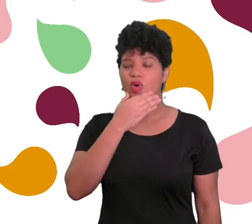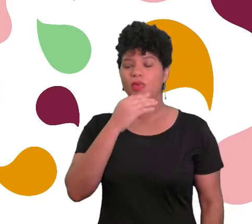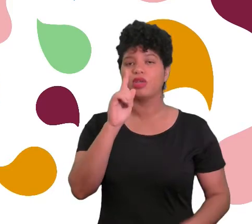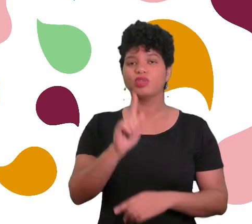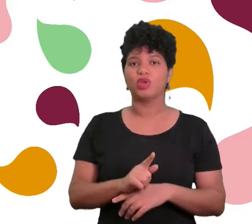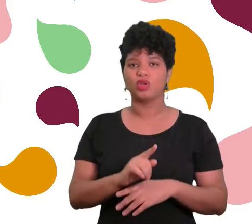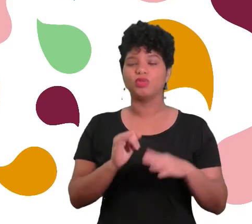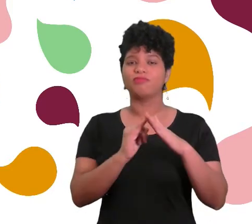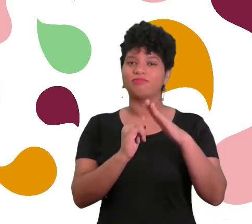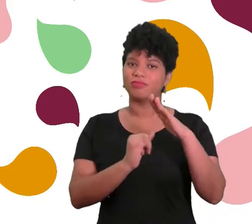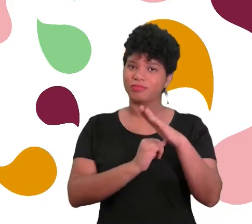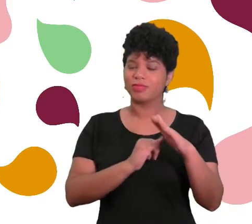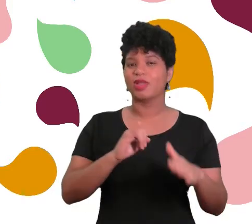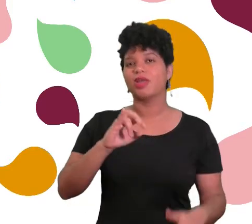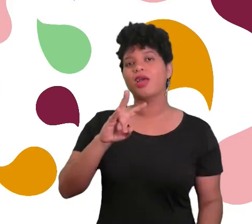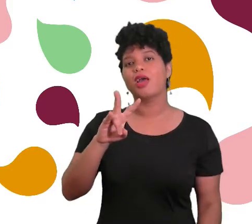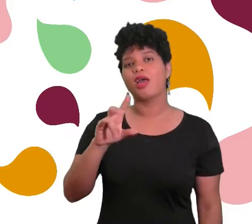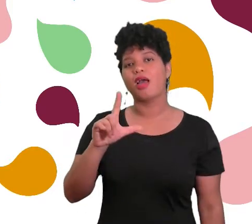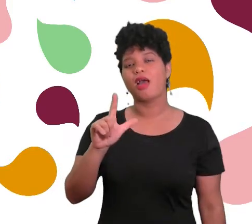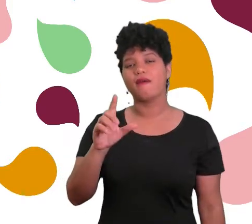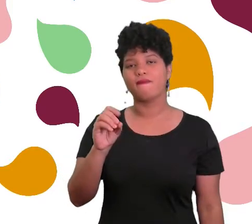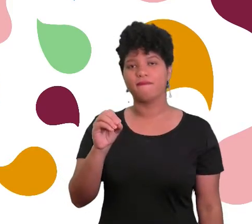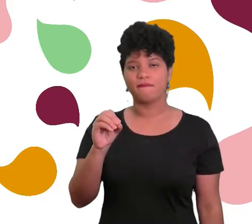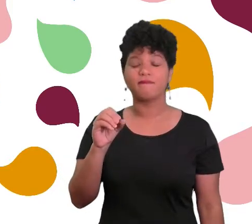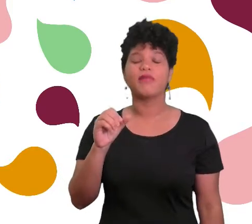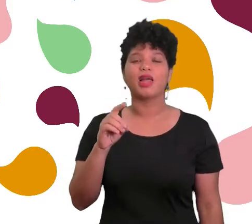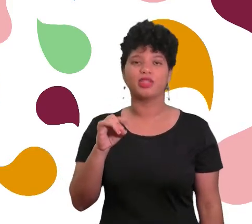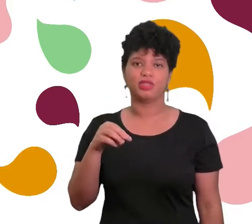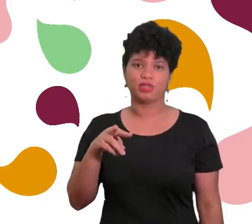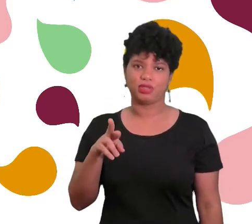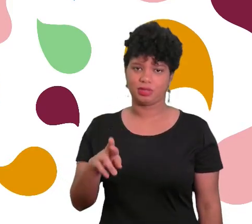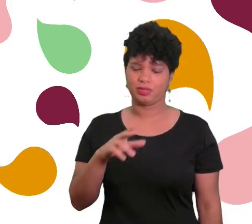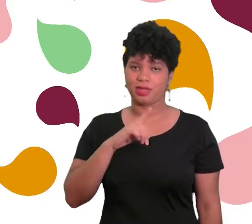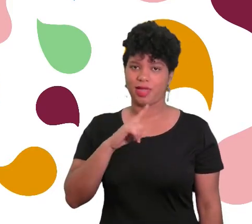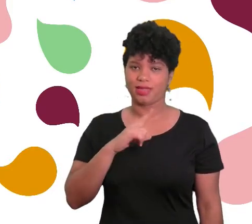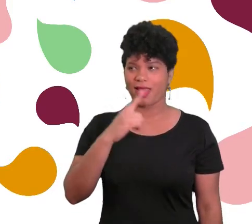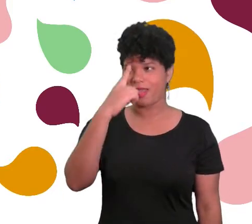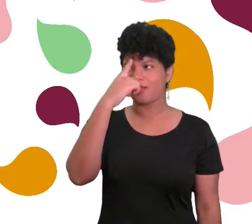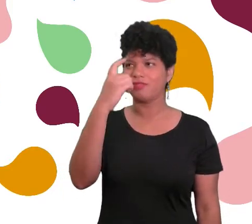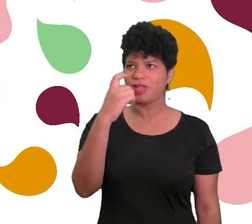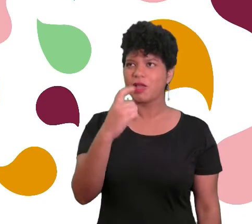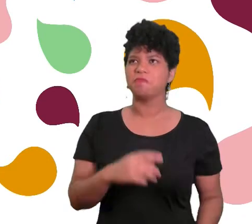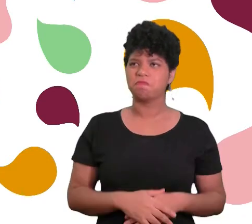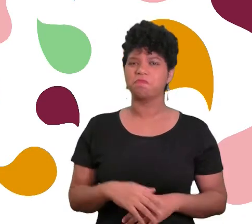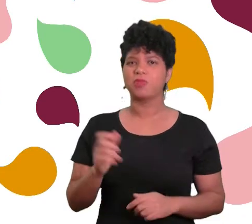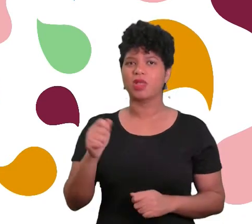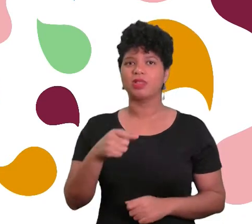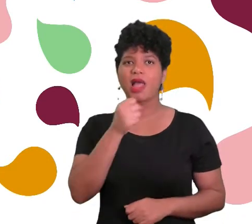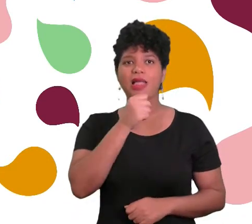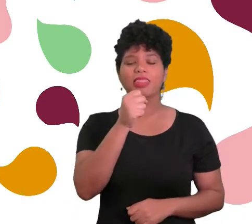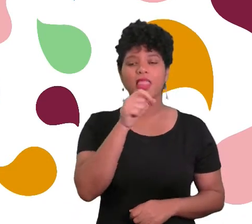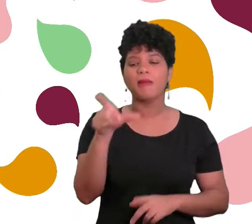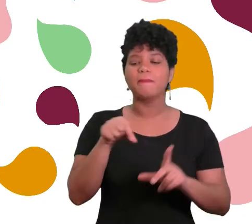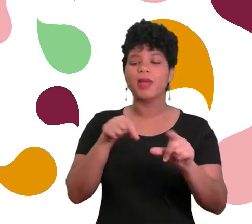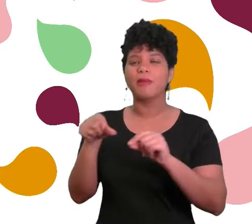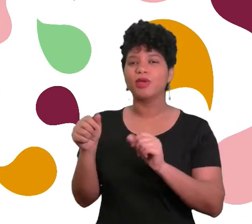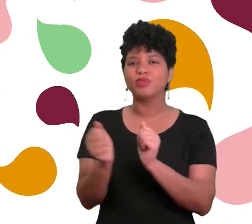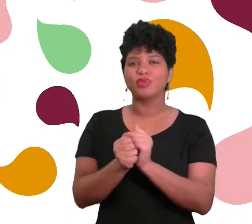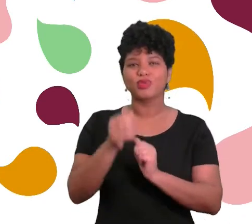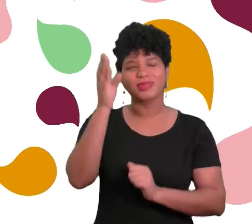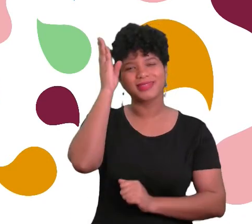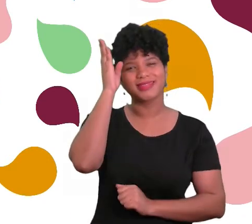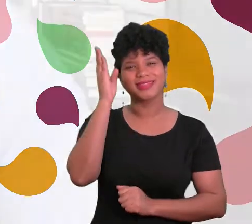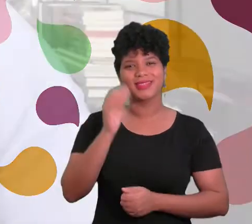Herzog, instituição que é uma das realizadoras do DH Fest, né? Ela fez a curadoria dos debates juntamente com o SESC.